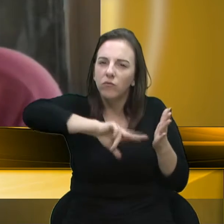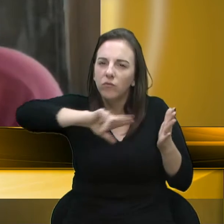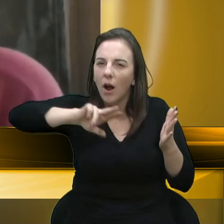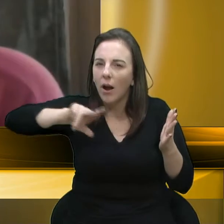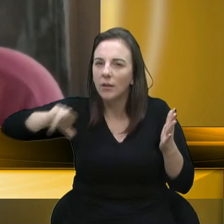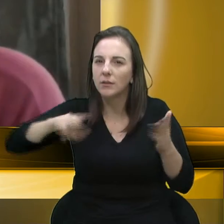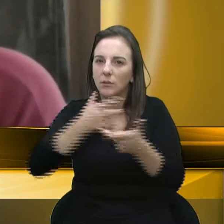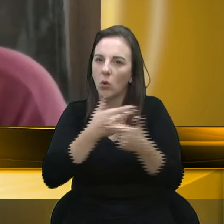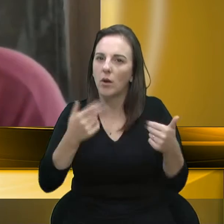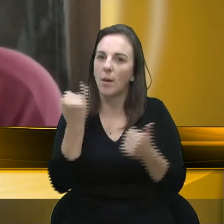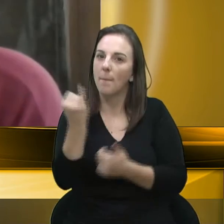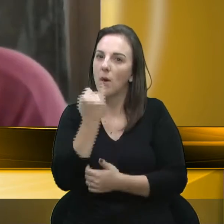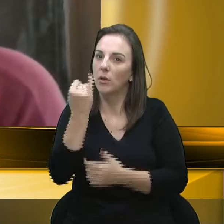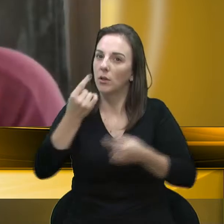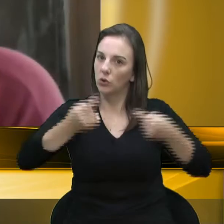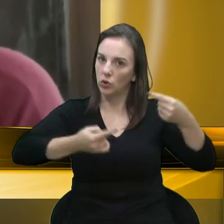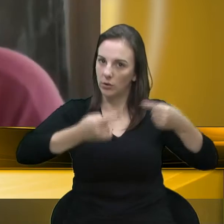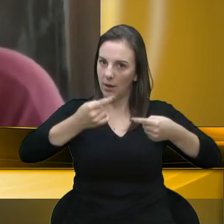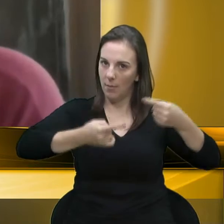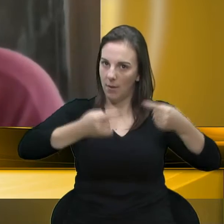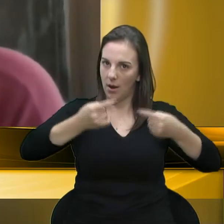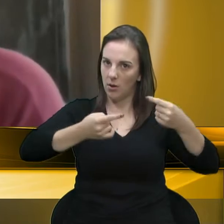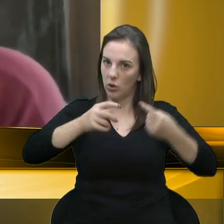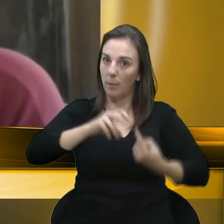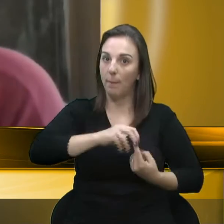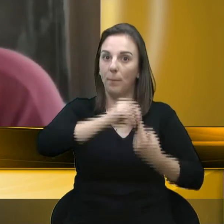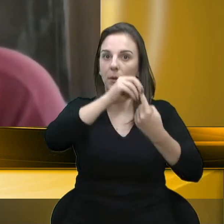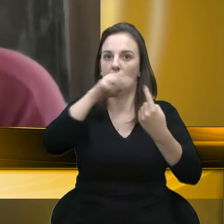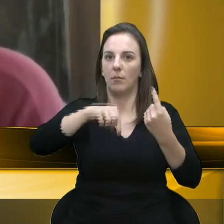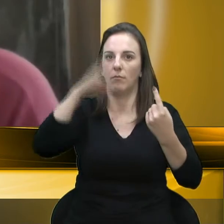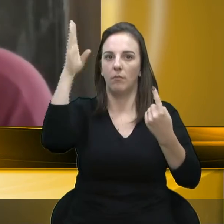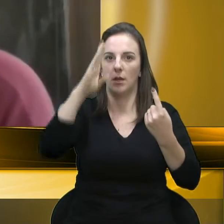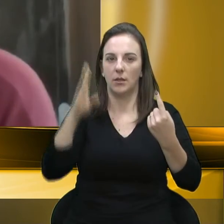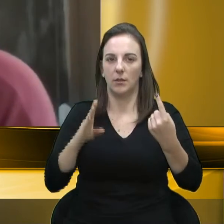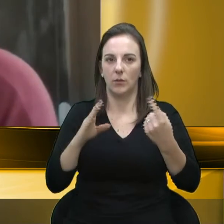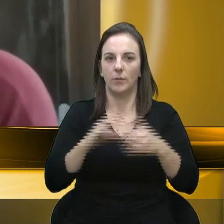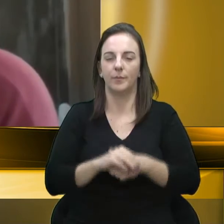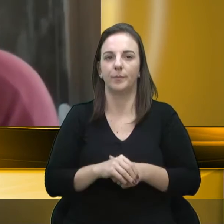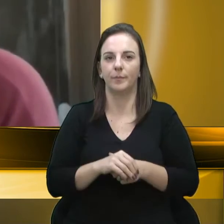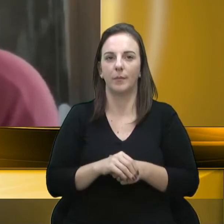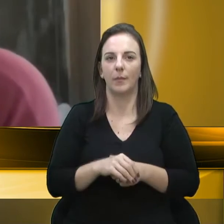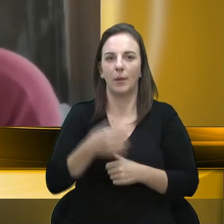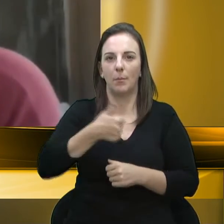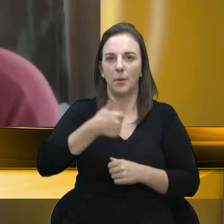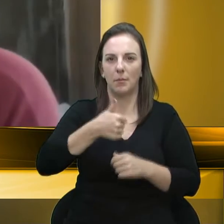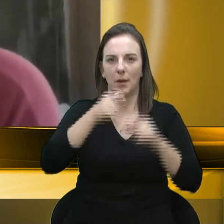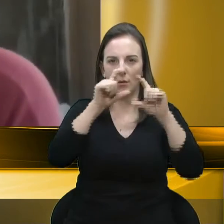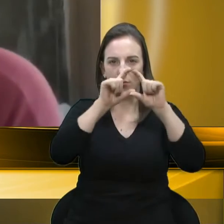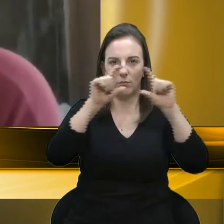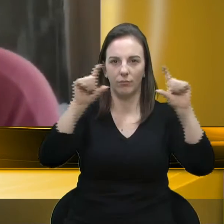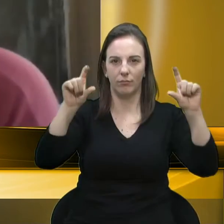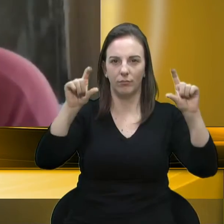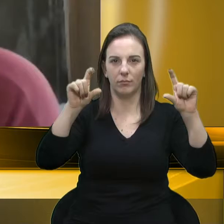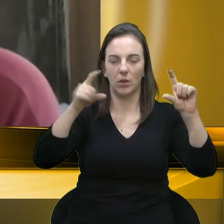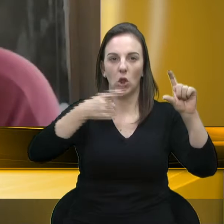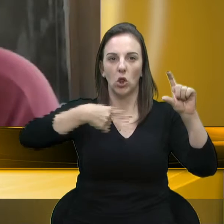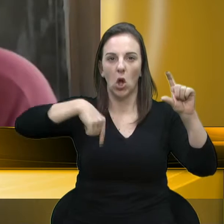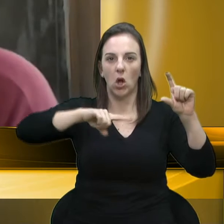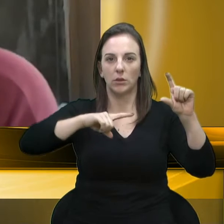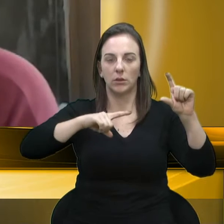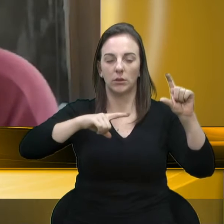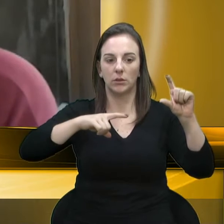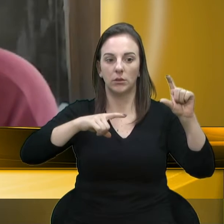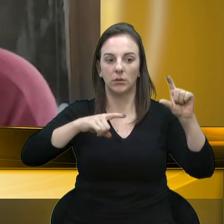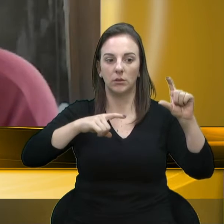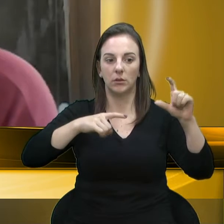conjuntura, né? Especialmente aqui no Brasil. Ele diz no primeiro momento, né, que enquanto a gente caminha para atingir uma marca de